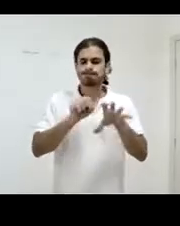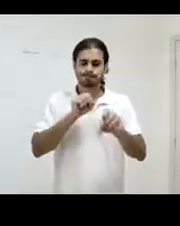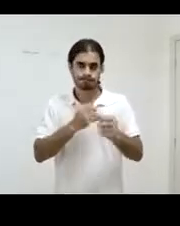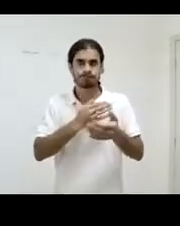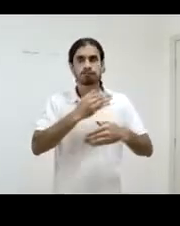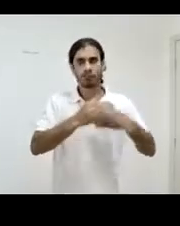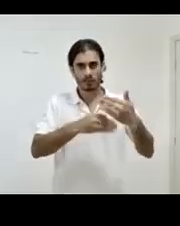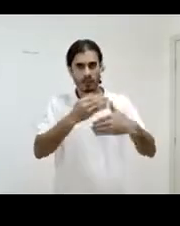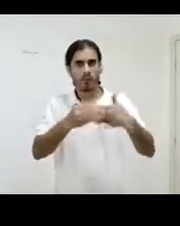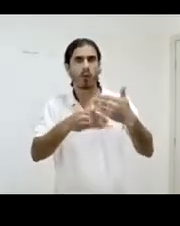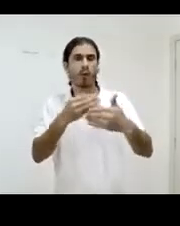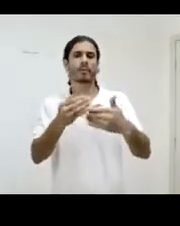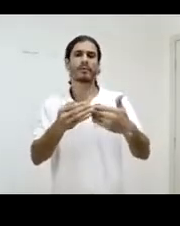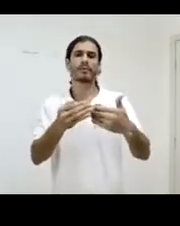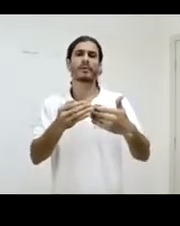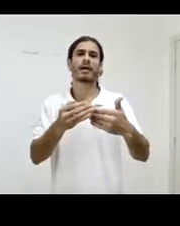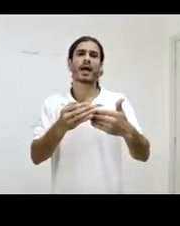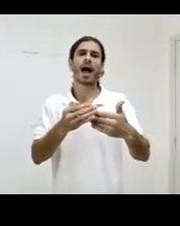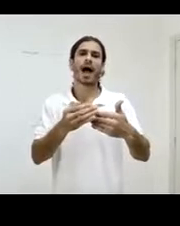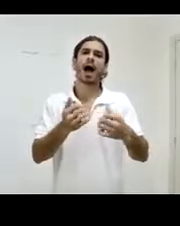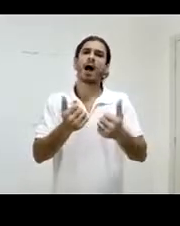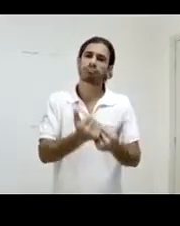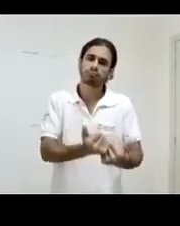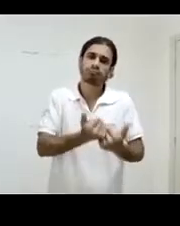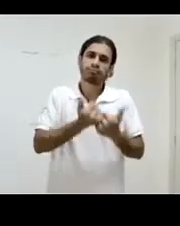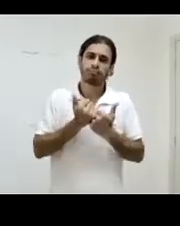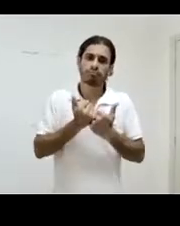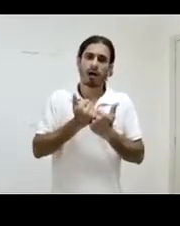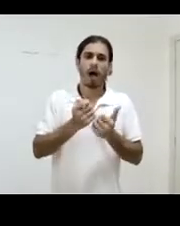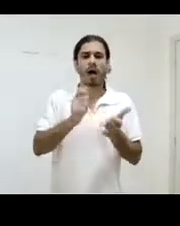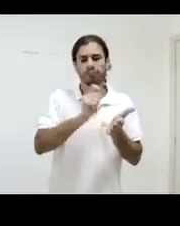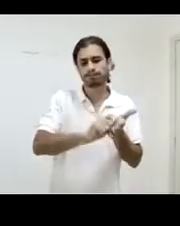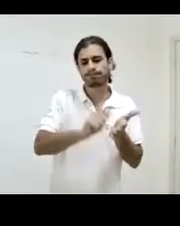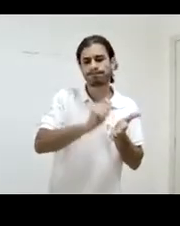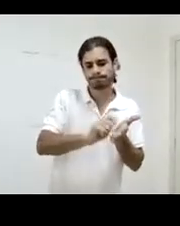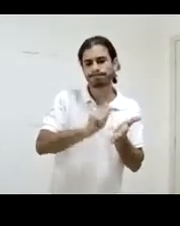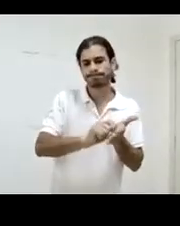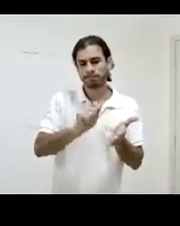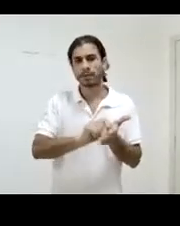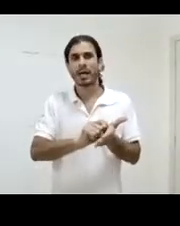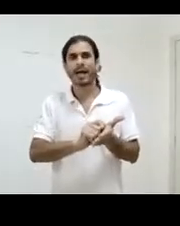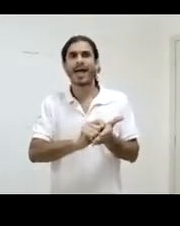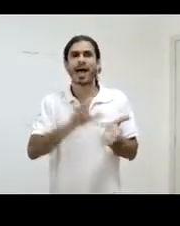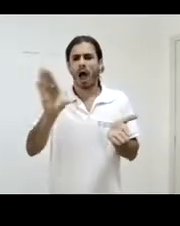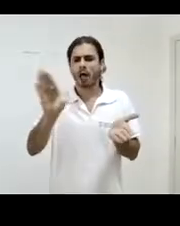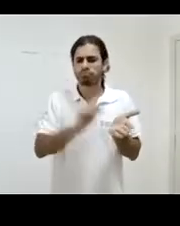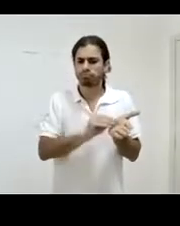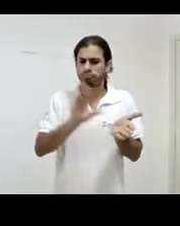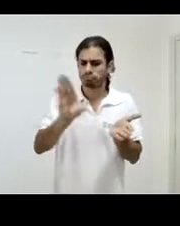elaboração do guia didático e na análise dos dados que vão validar a pesquisa, nos levando, então, às considerações